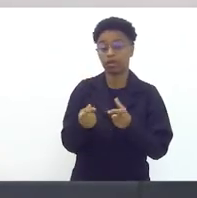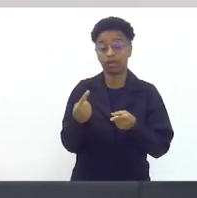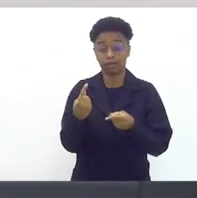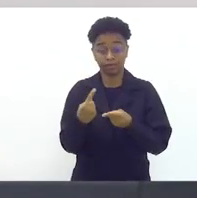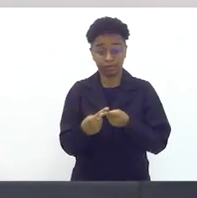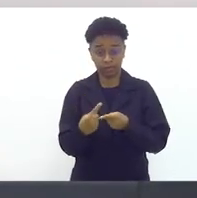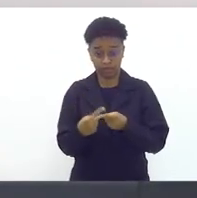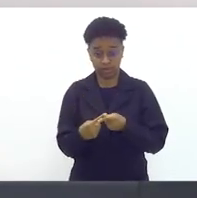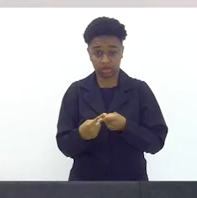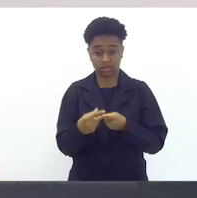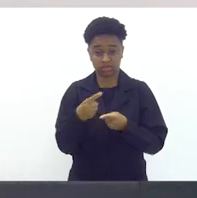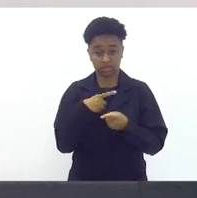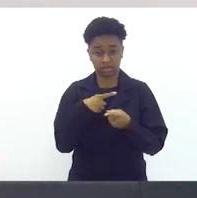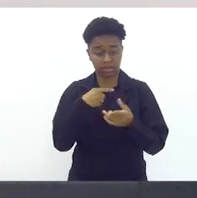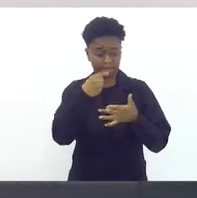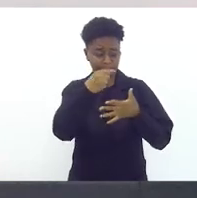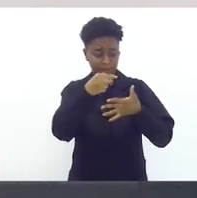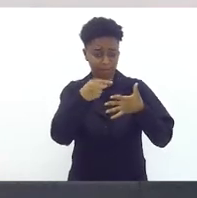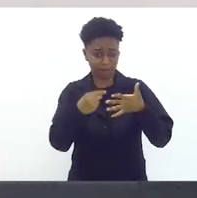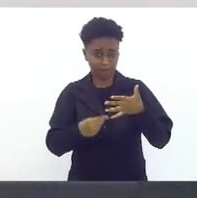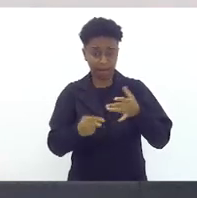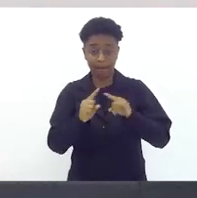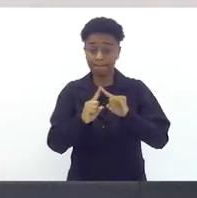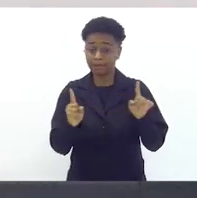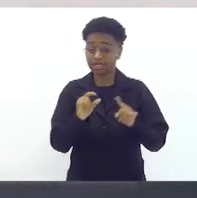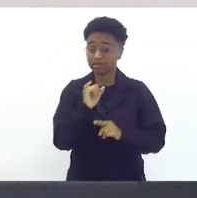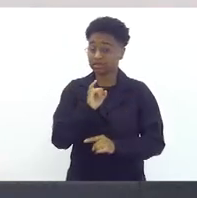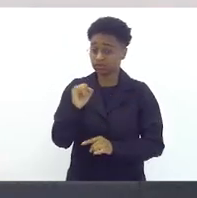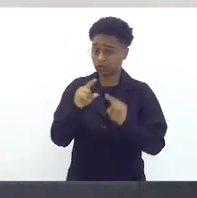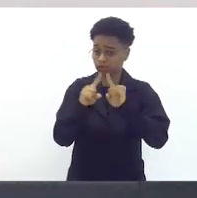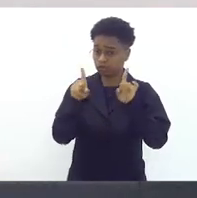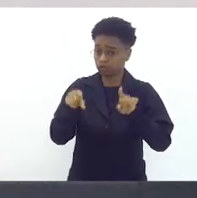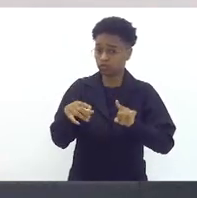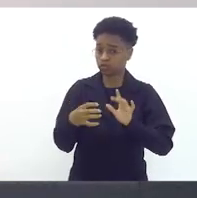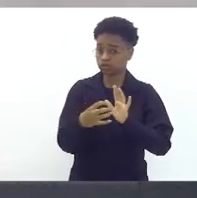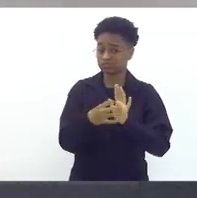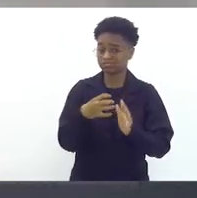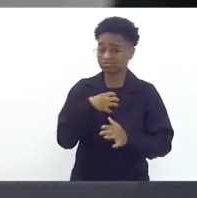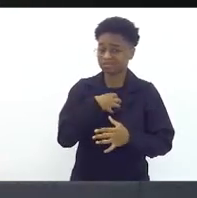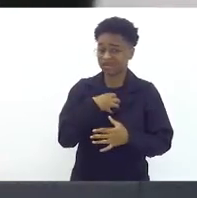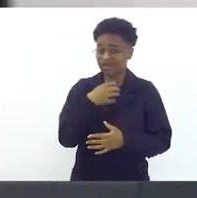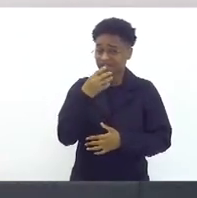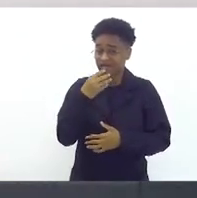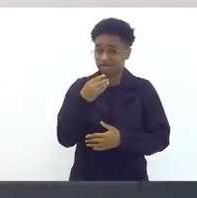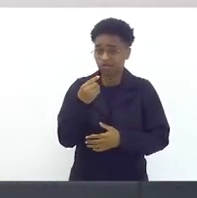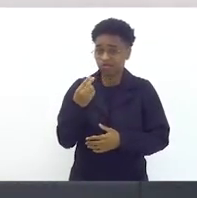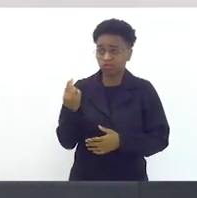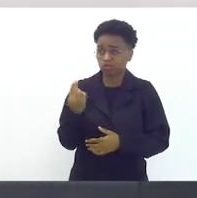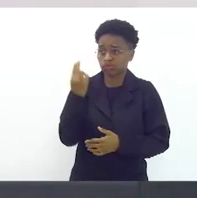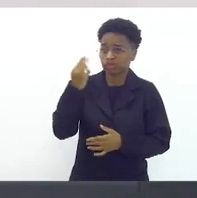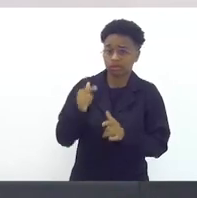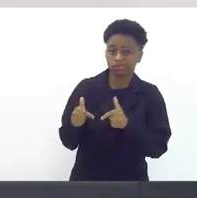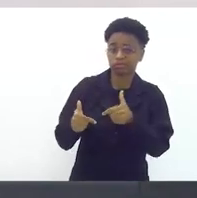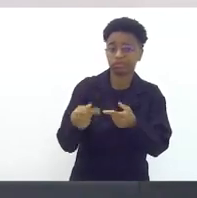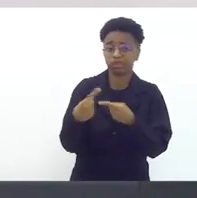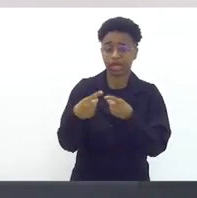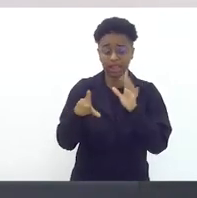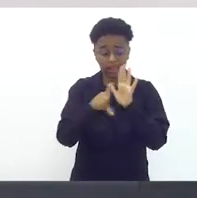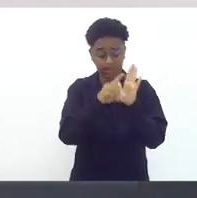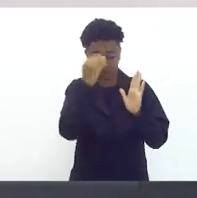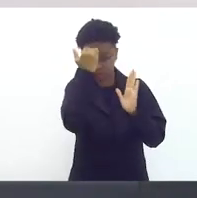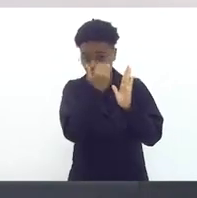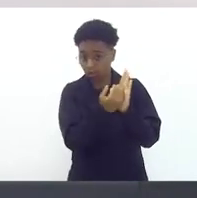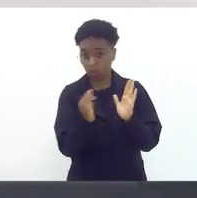entre outras coisas, se ao servidor dá um sentimento de impotência, porque tem uma lei que não é